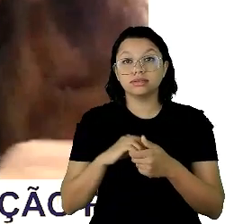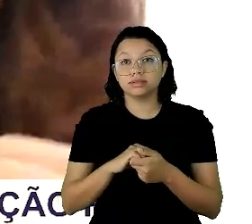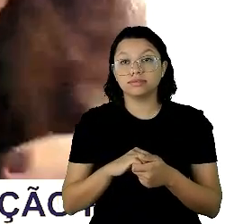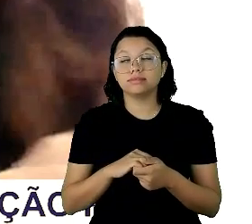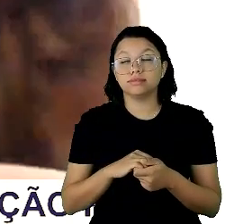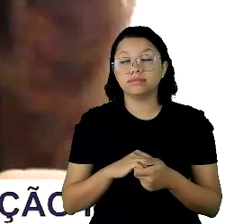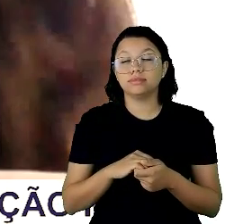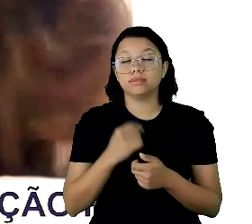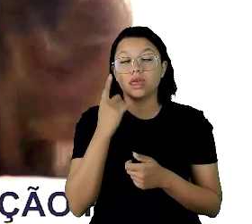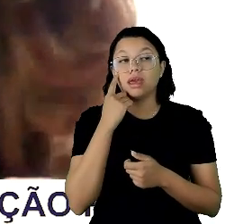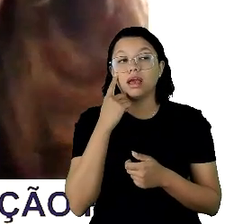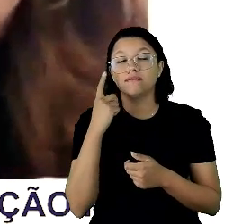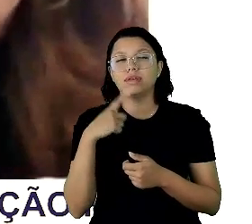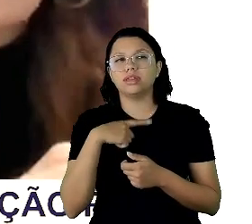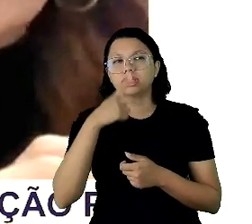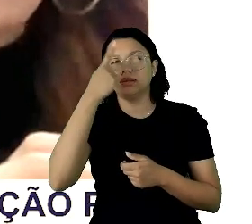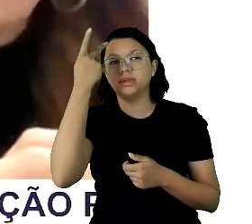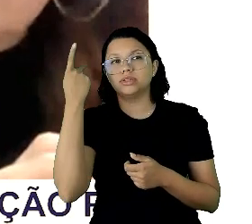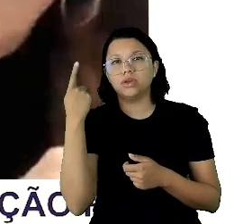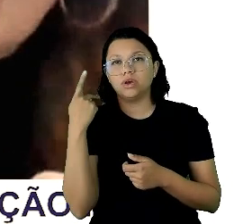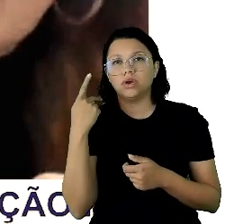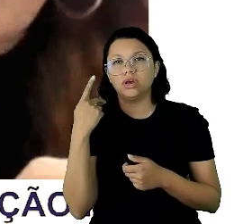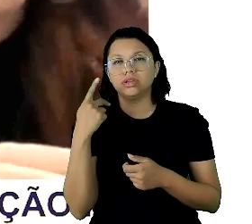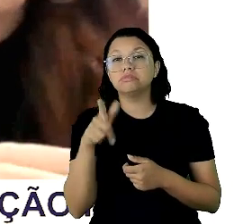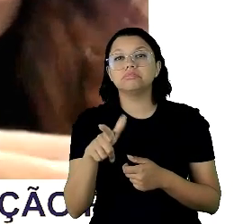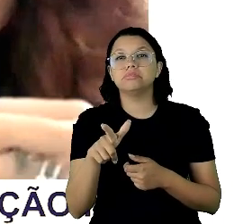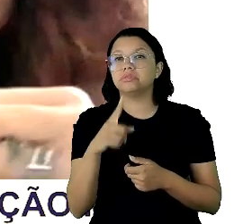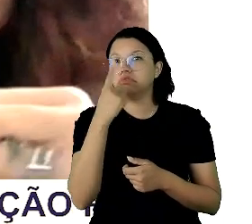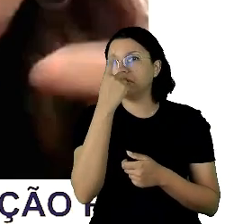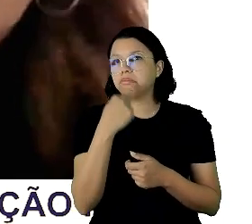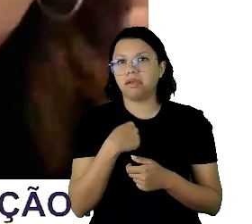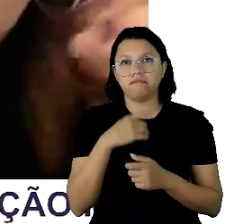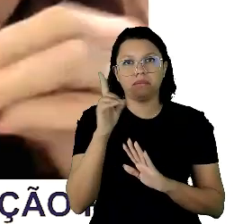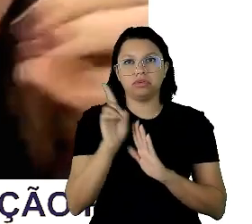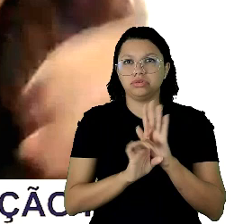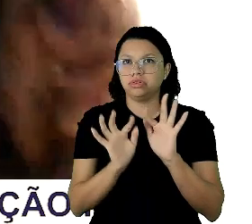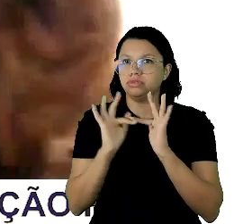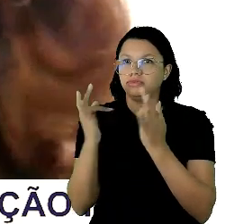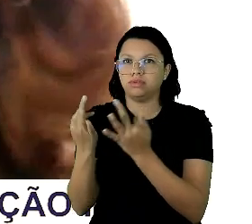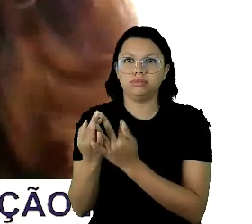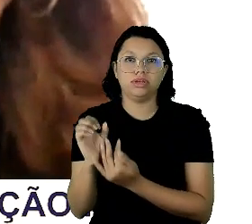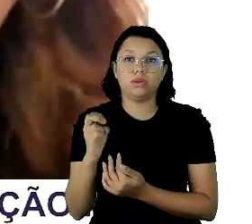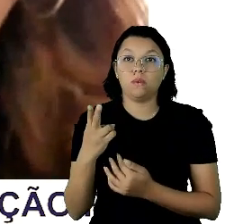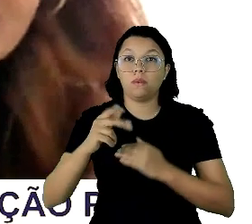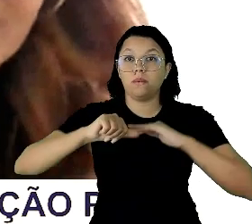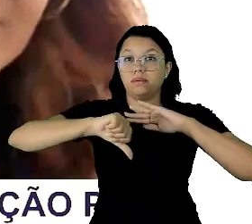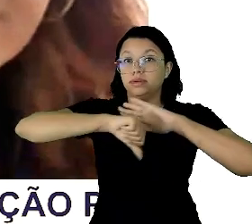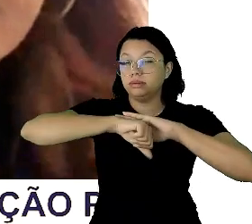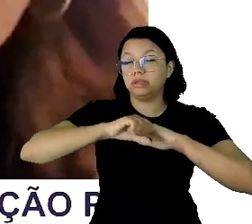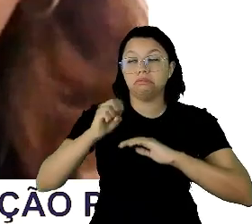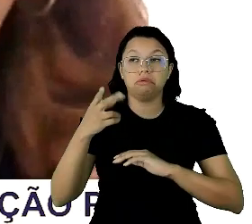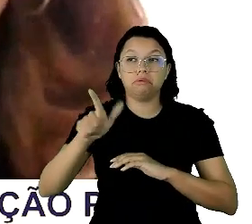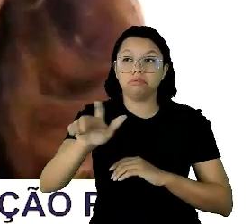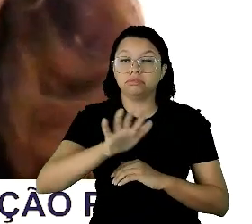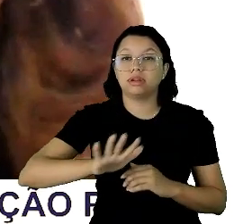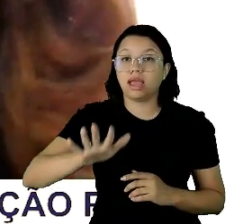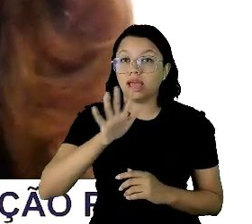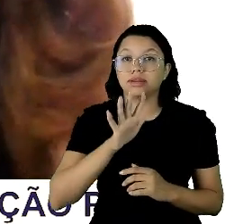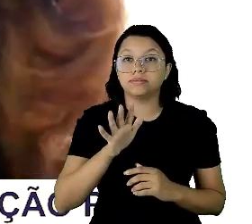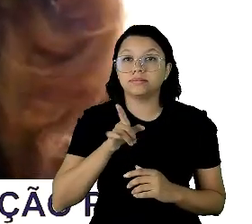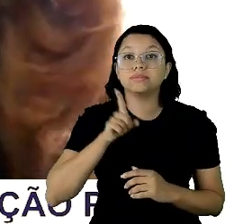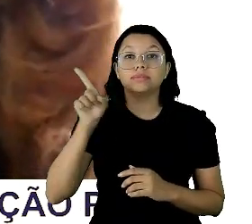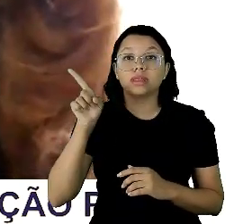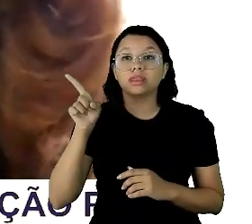pessoas que não têm perfil para direito de família, ou não têm perfil para o criminal, ou para alguma outra área. Eles investem